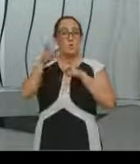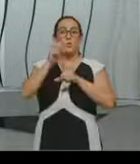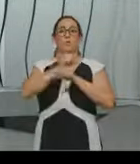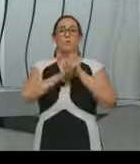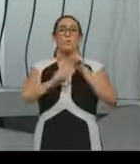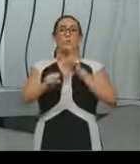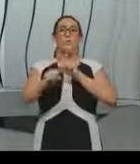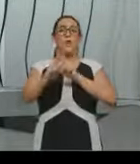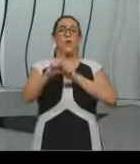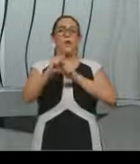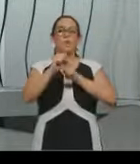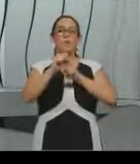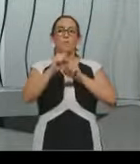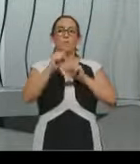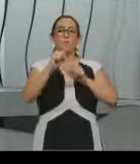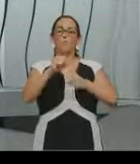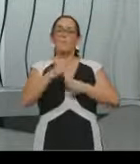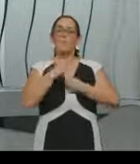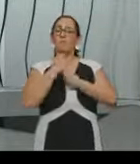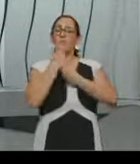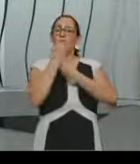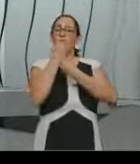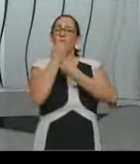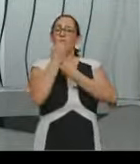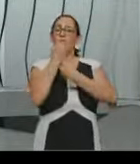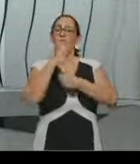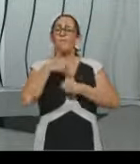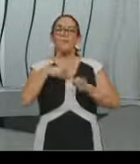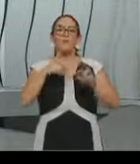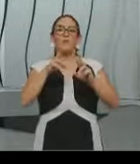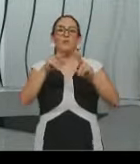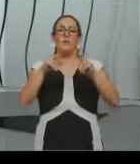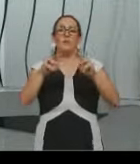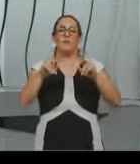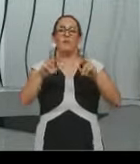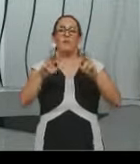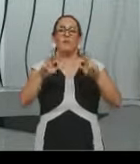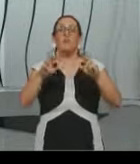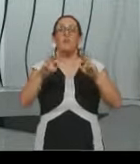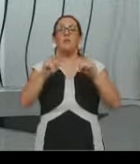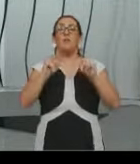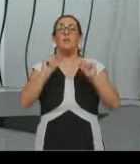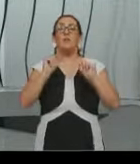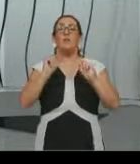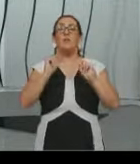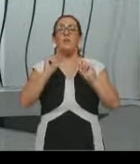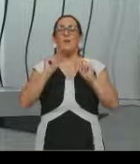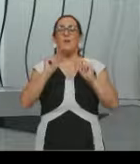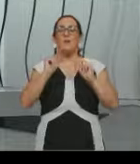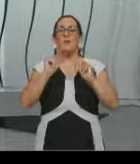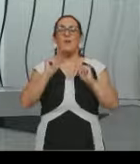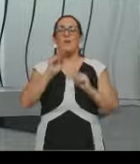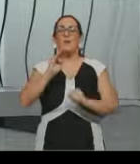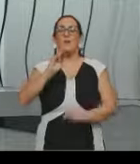defendem, que existem diferenças biológicas entre as raças humanas.